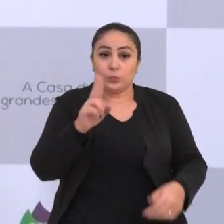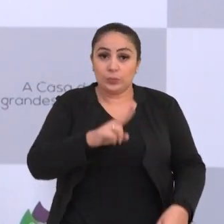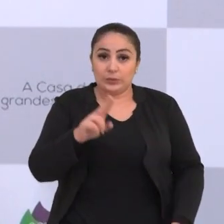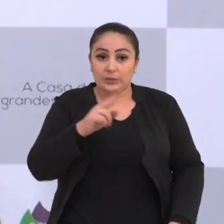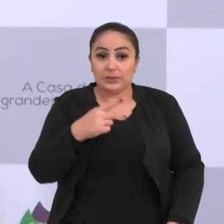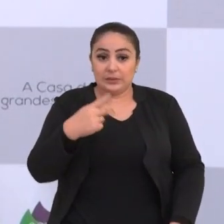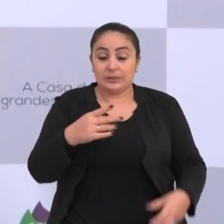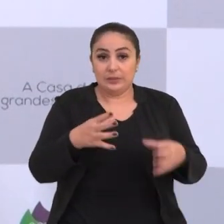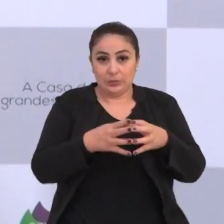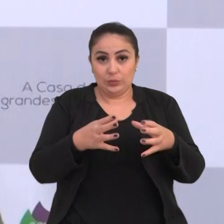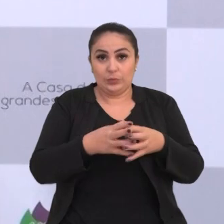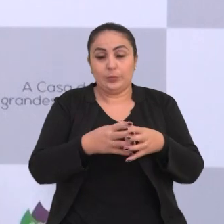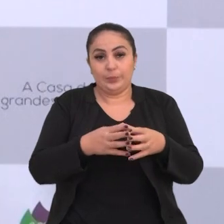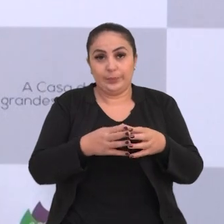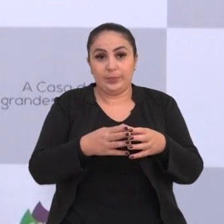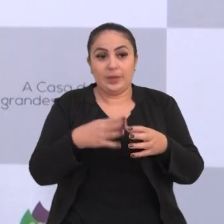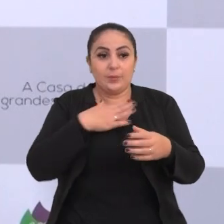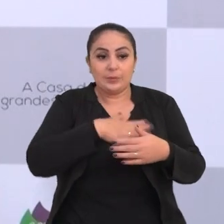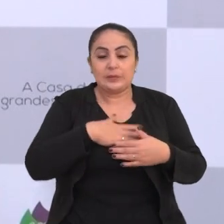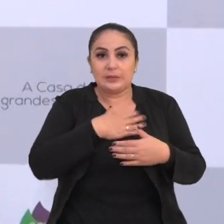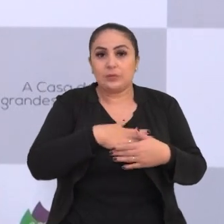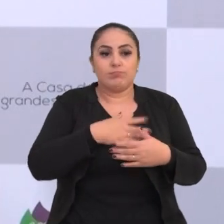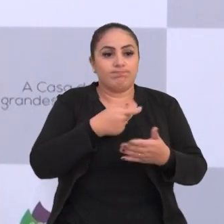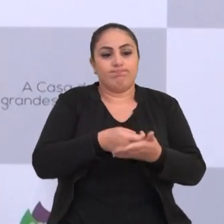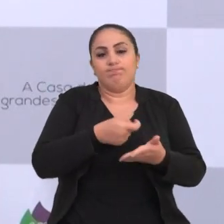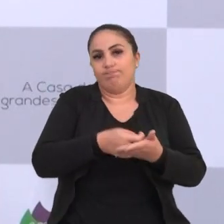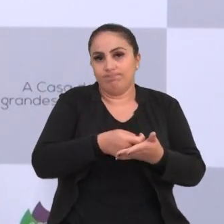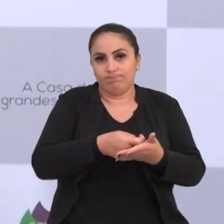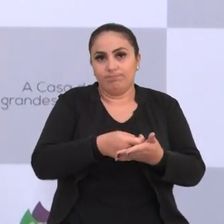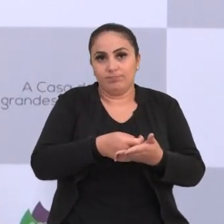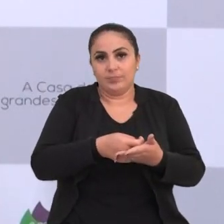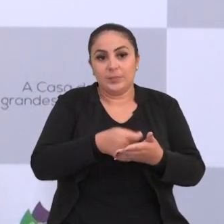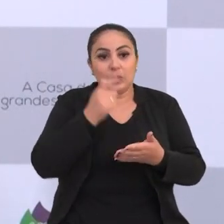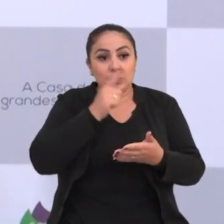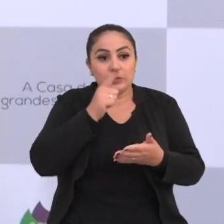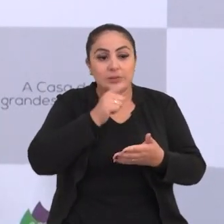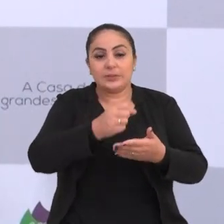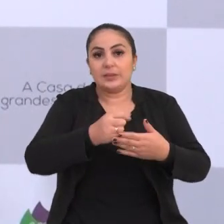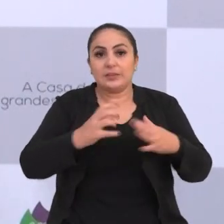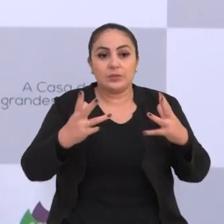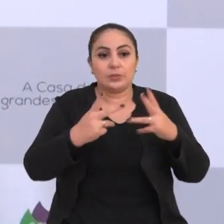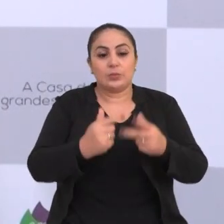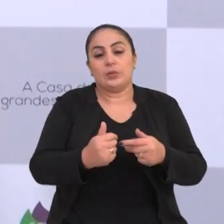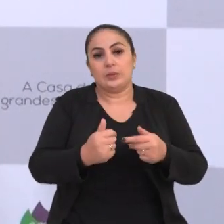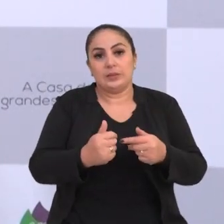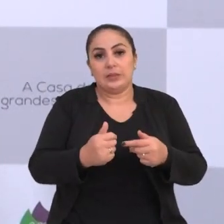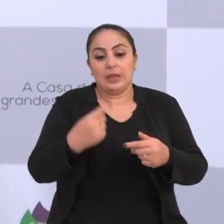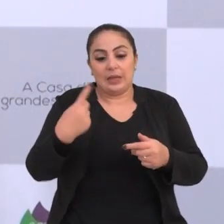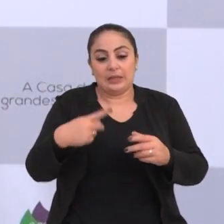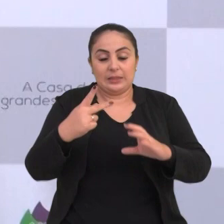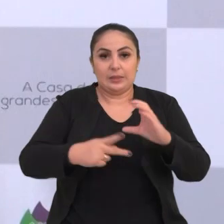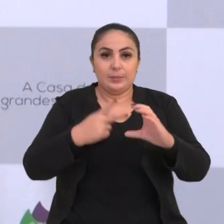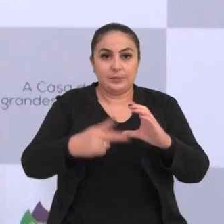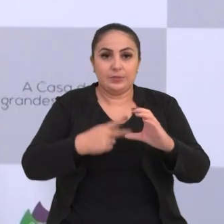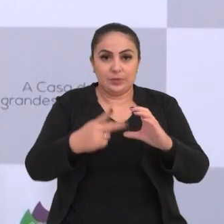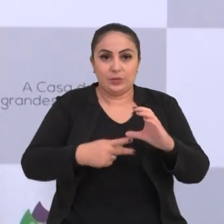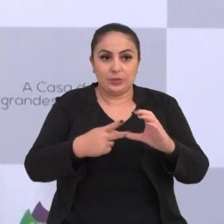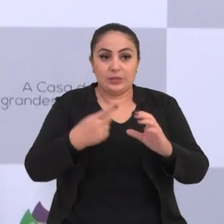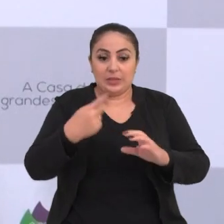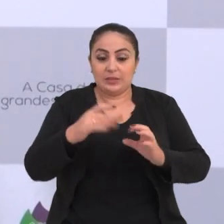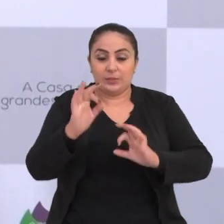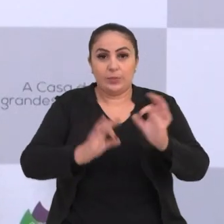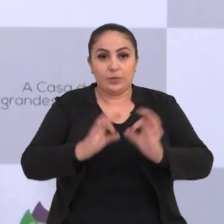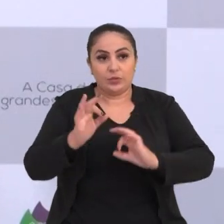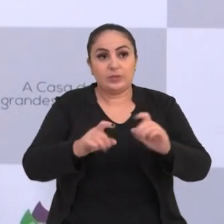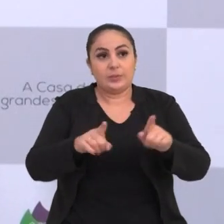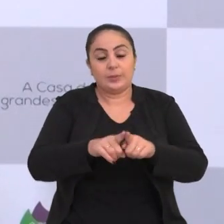ocupando essa cadeira no Legislativo, eu me sinto obrigada a trazer até a Câmara este